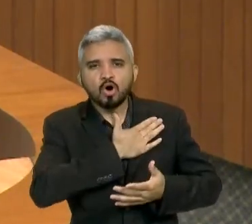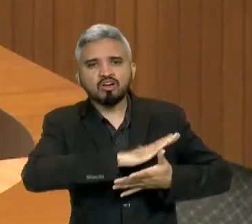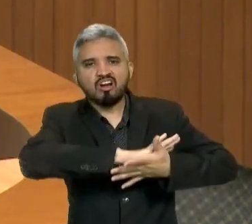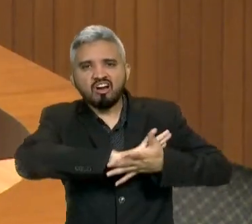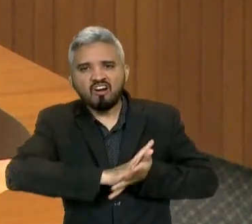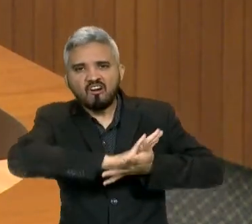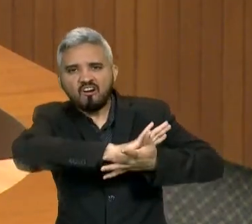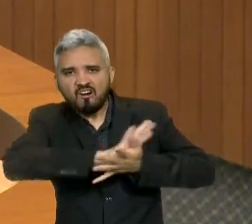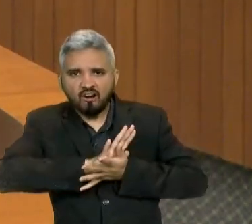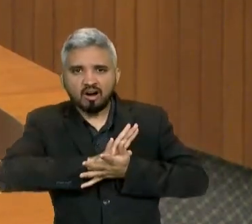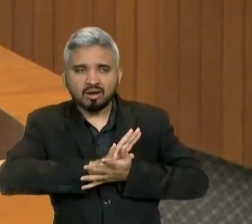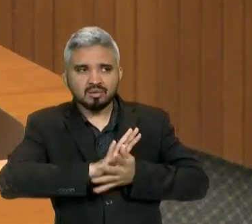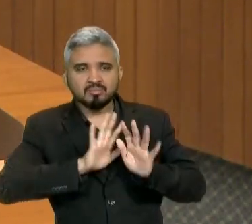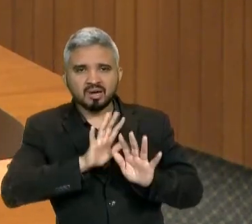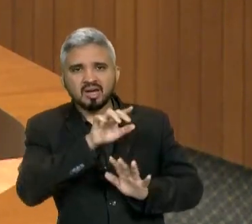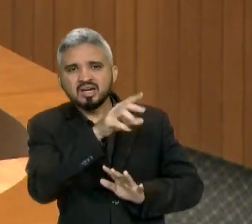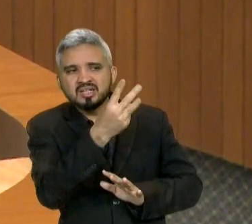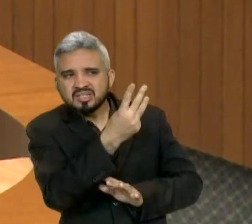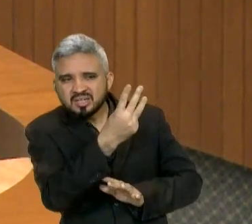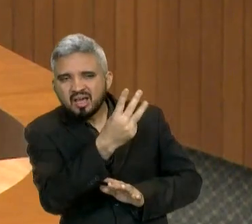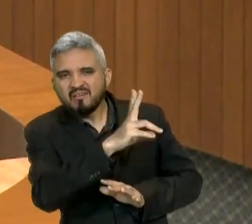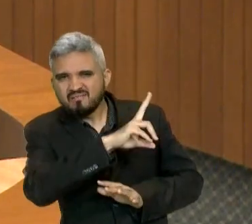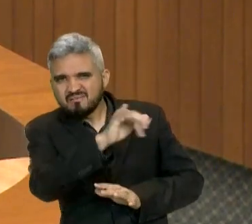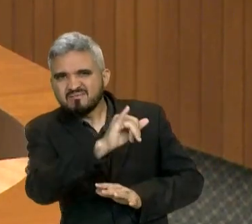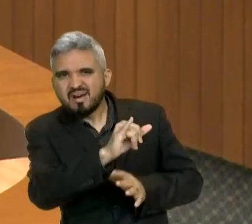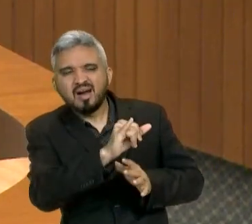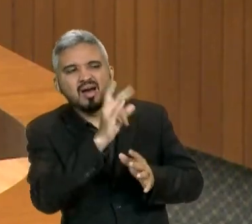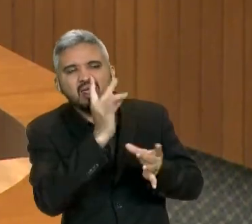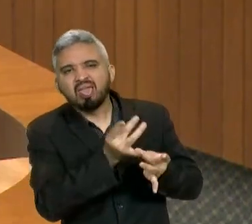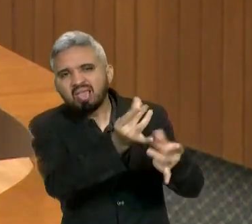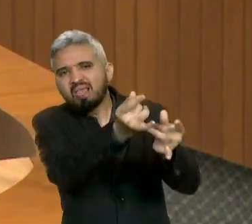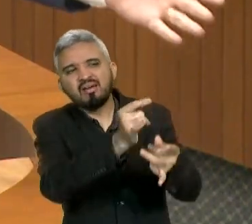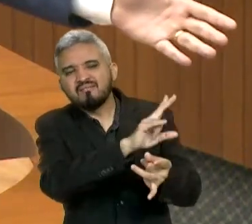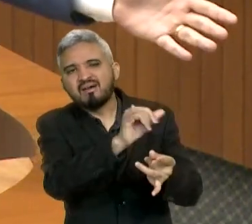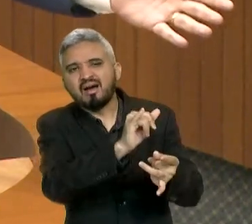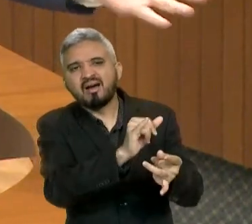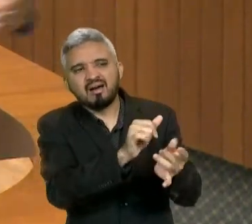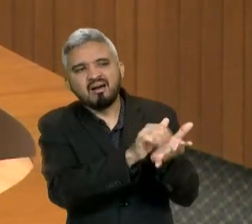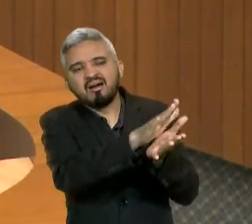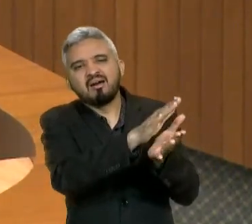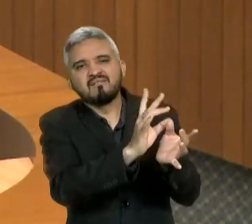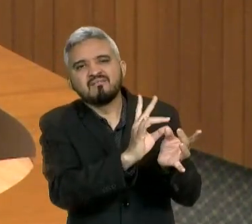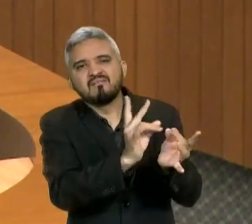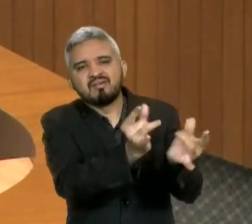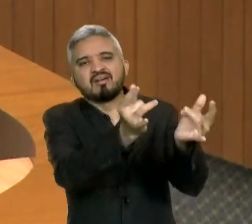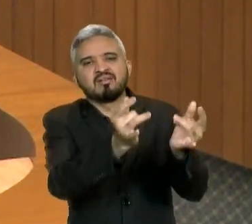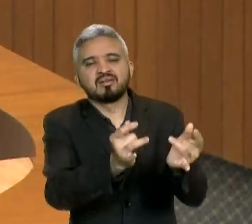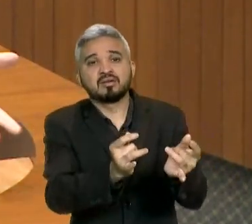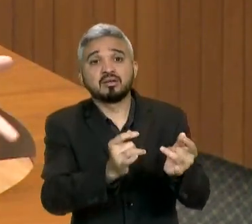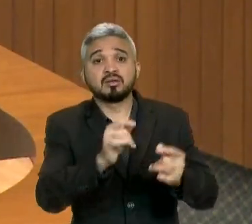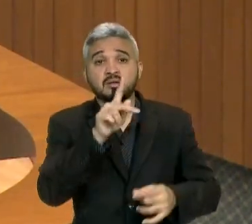mas eles passarão, não são eternos. A instituição é eterna,